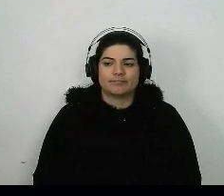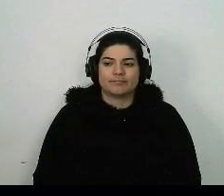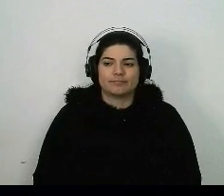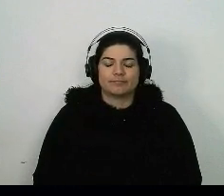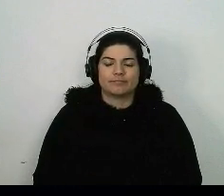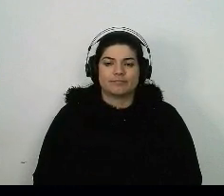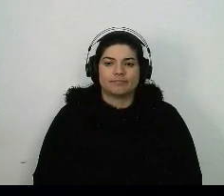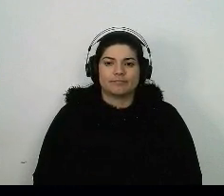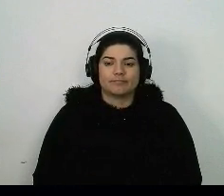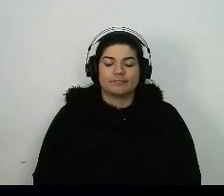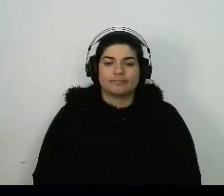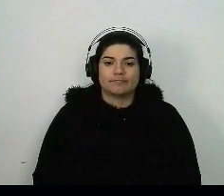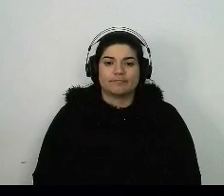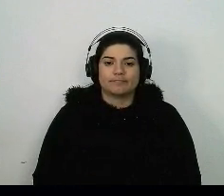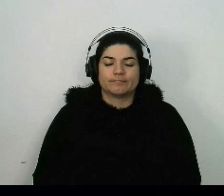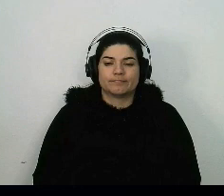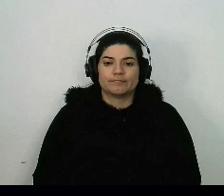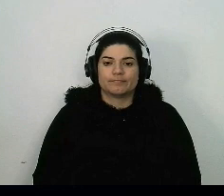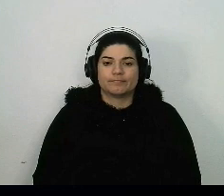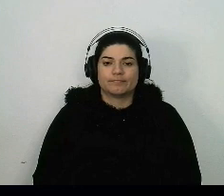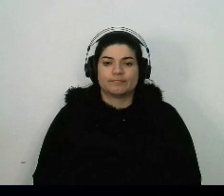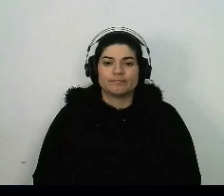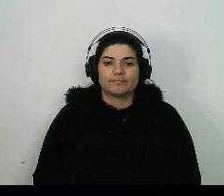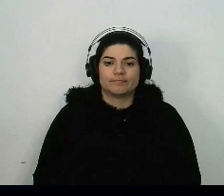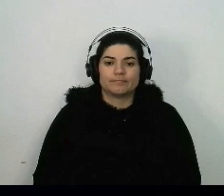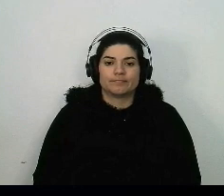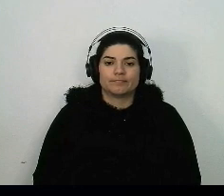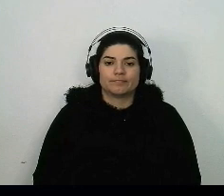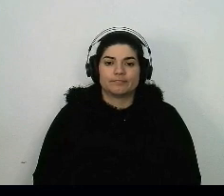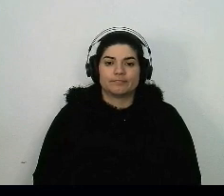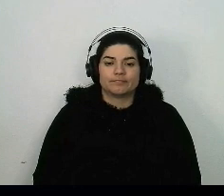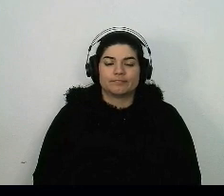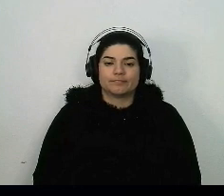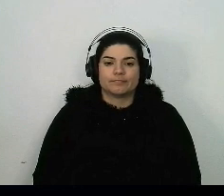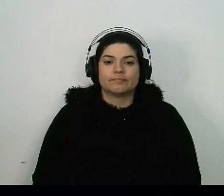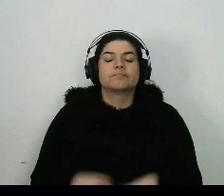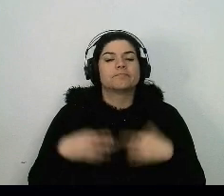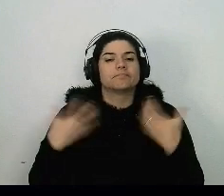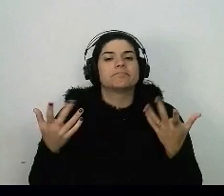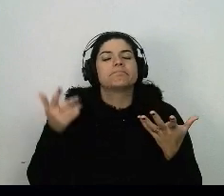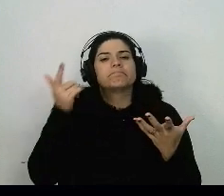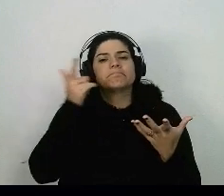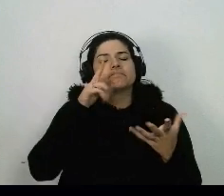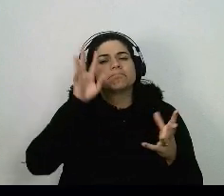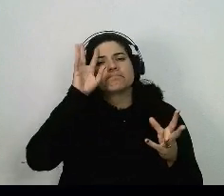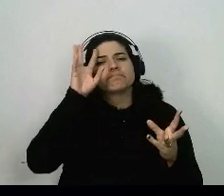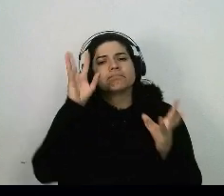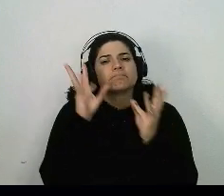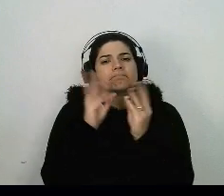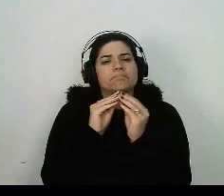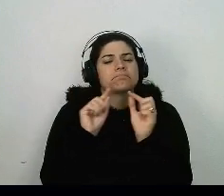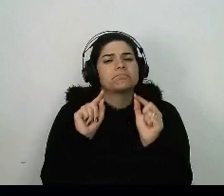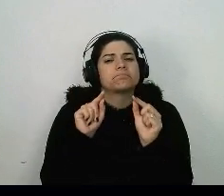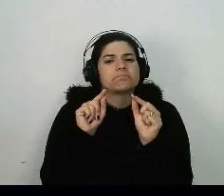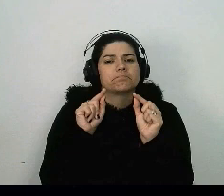E aí, assim, o que a gente consegue, né, concluir com isso?